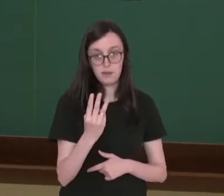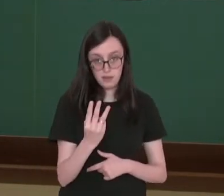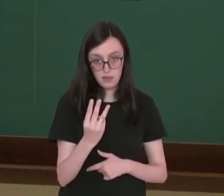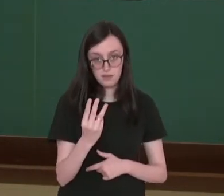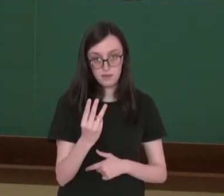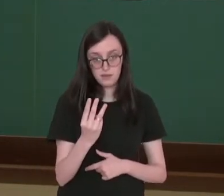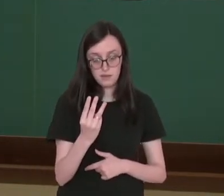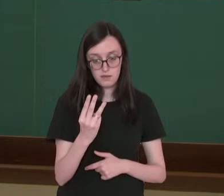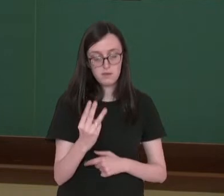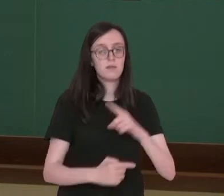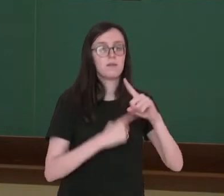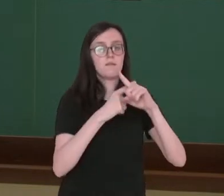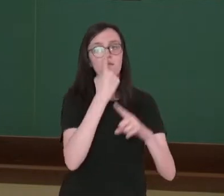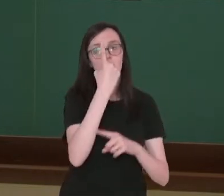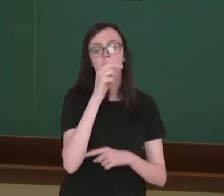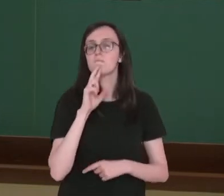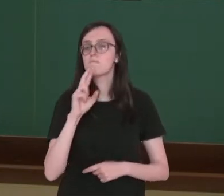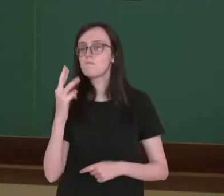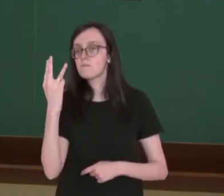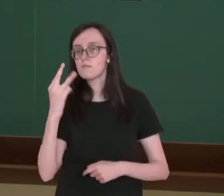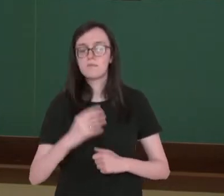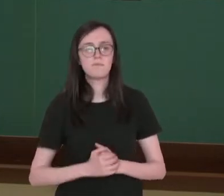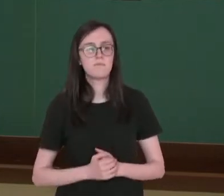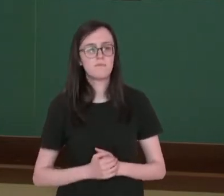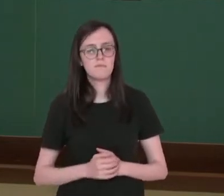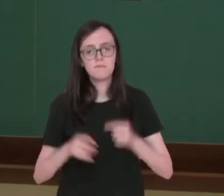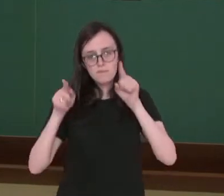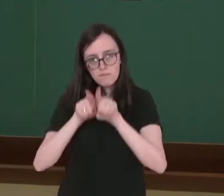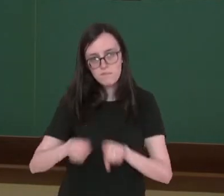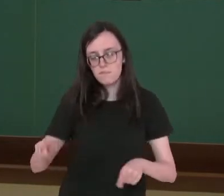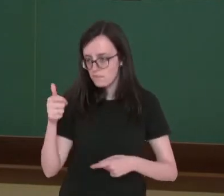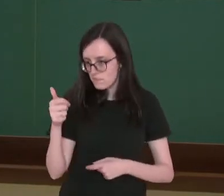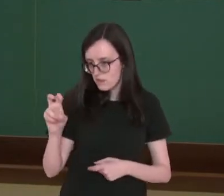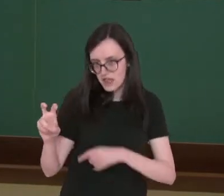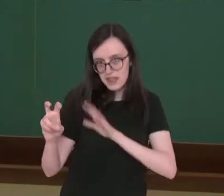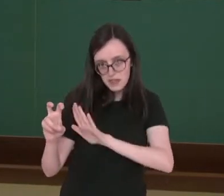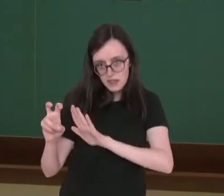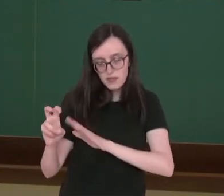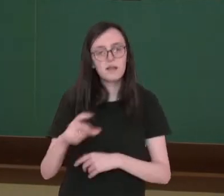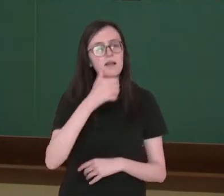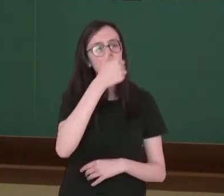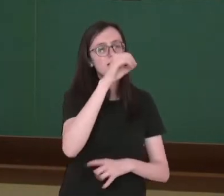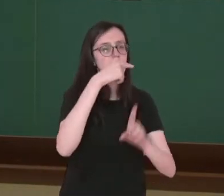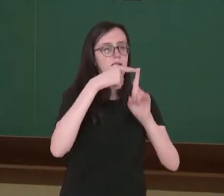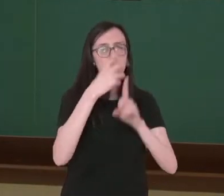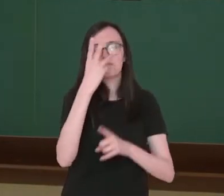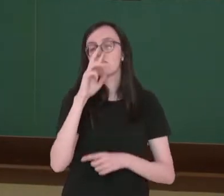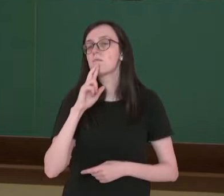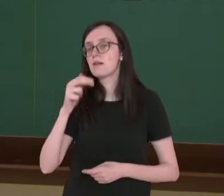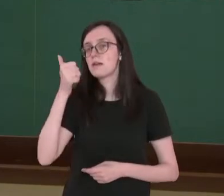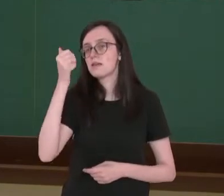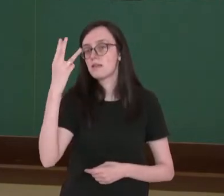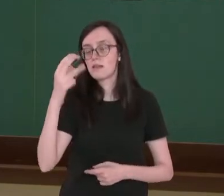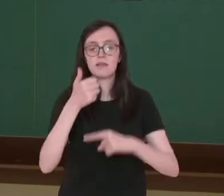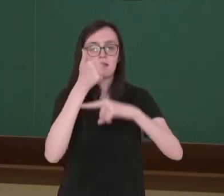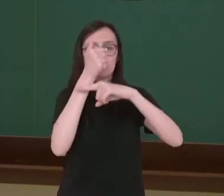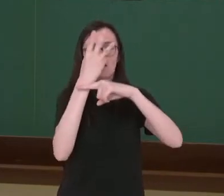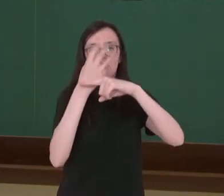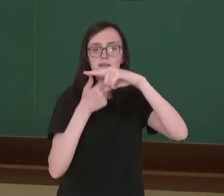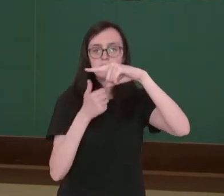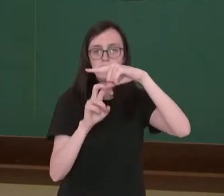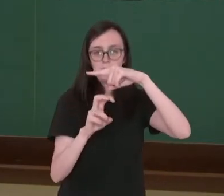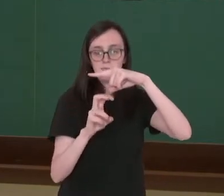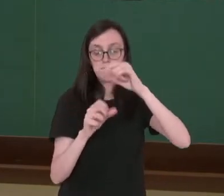3, 3 vezes 1, 3. Repete aqui o denominador, 10 mais 3, 13,